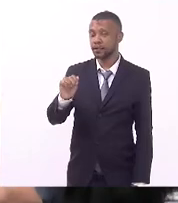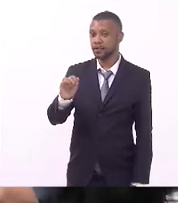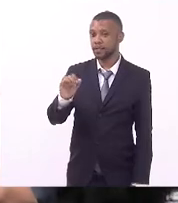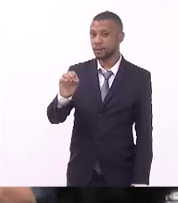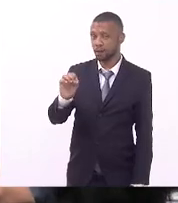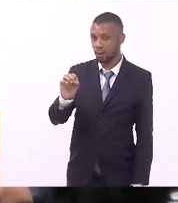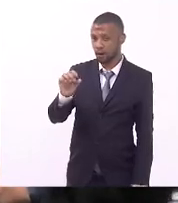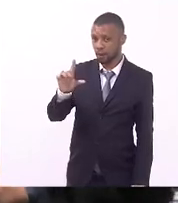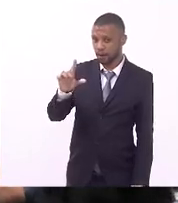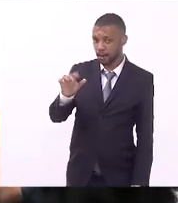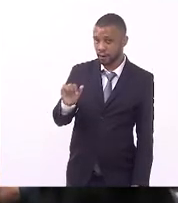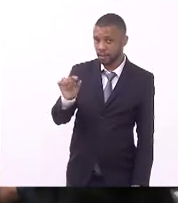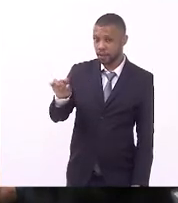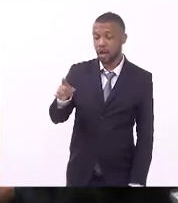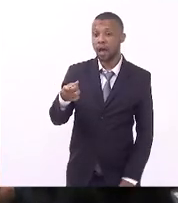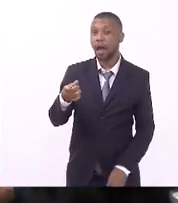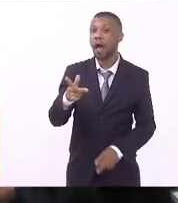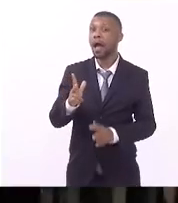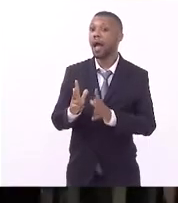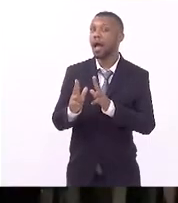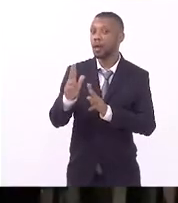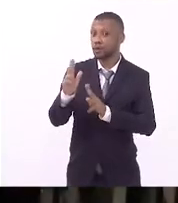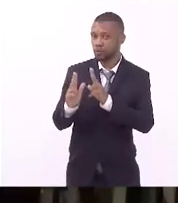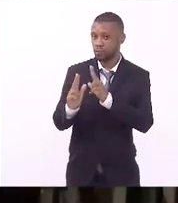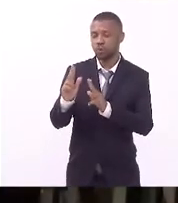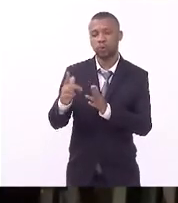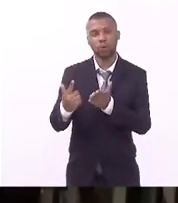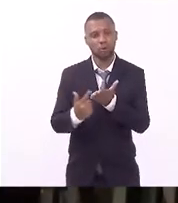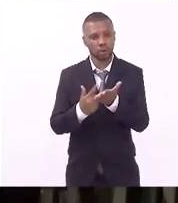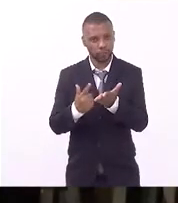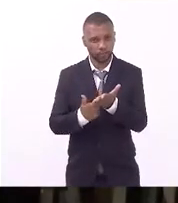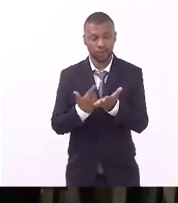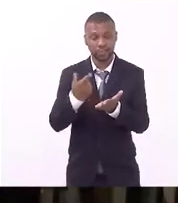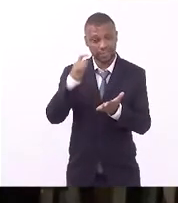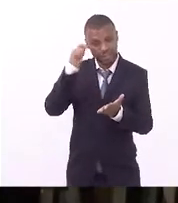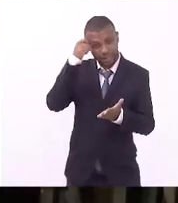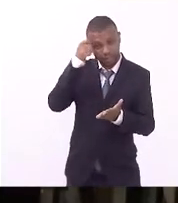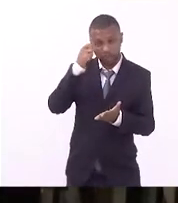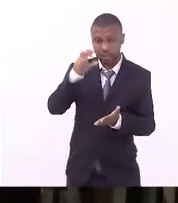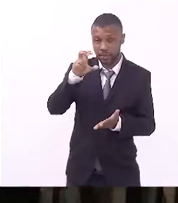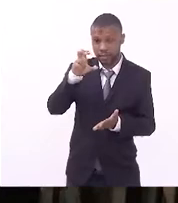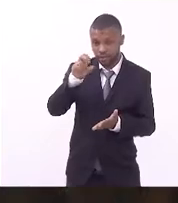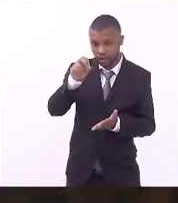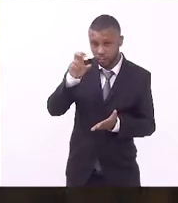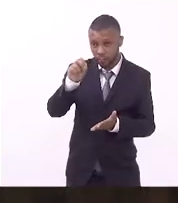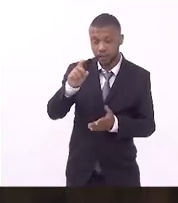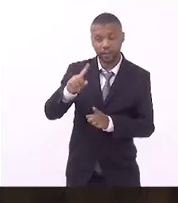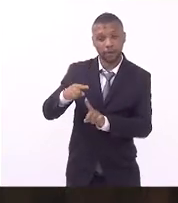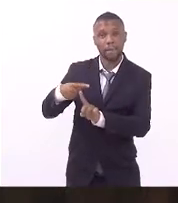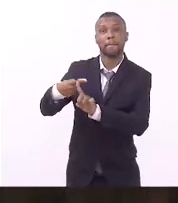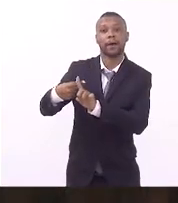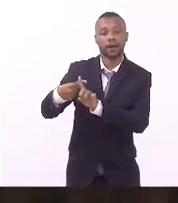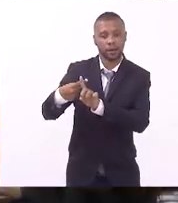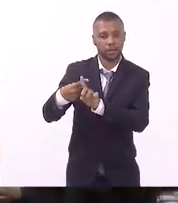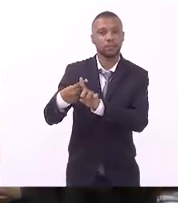editor do Negros 50 Mais e diretor de comunicação do Colimar. Muito bom tê-lo aqui.